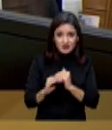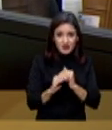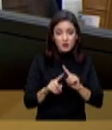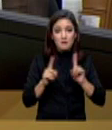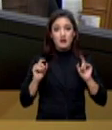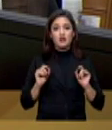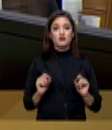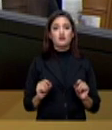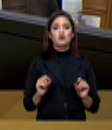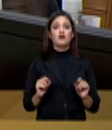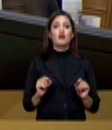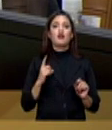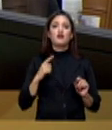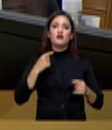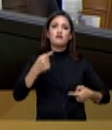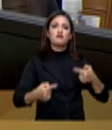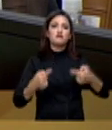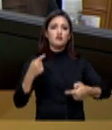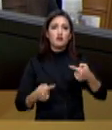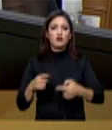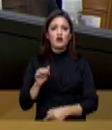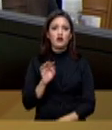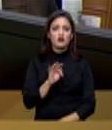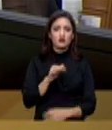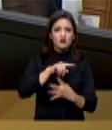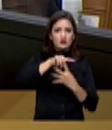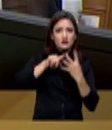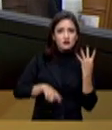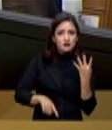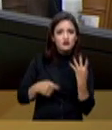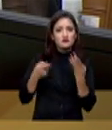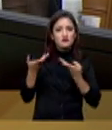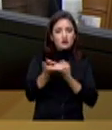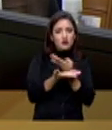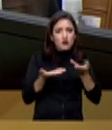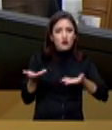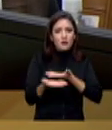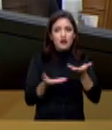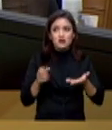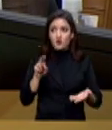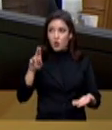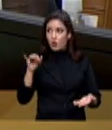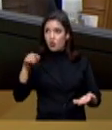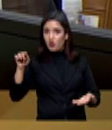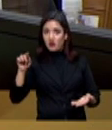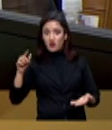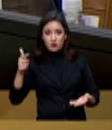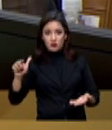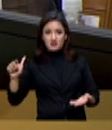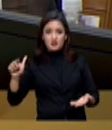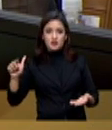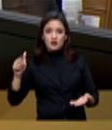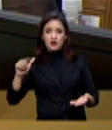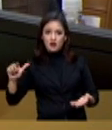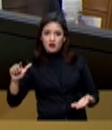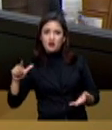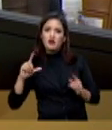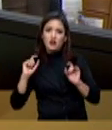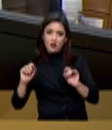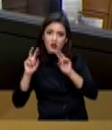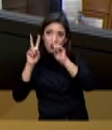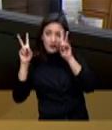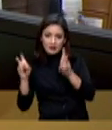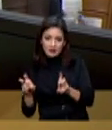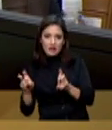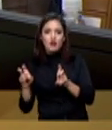esteira de uma hermenêutica do federalismo cooperativo se a união não demonstra de plano que o tratamento da